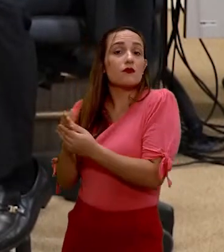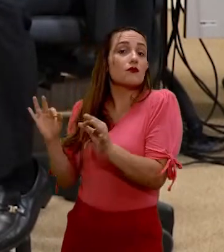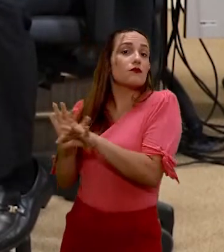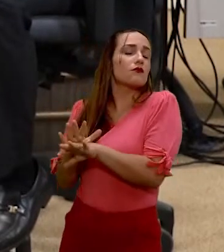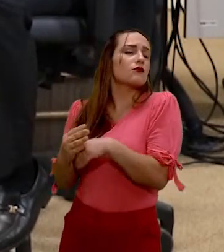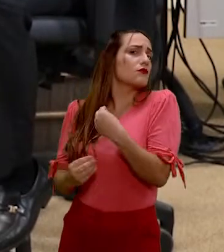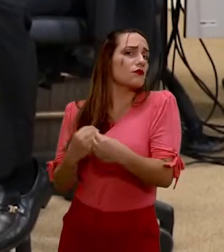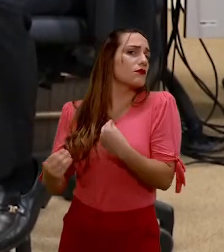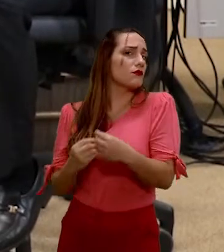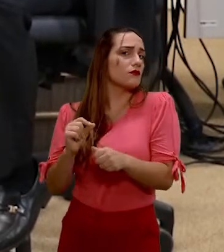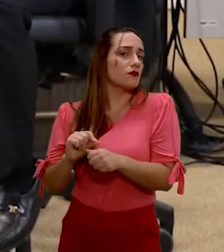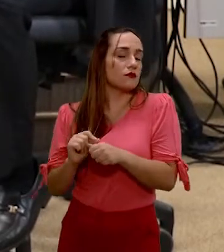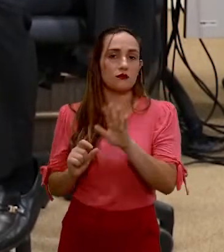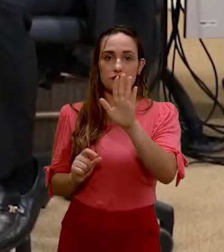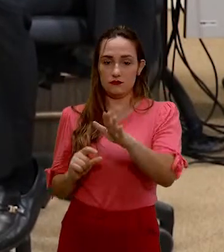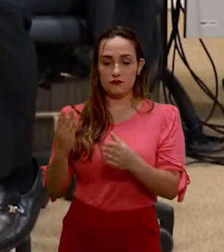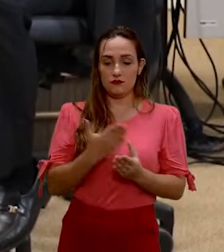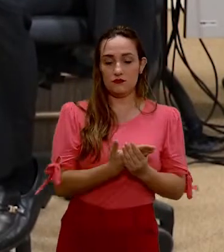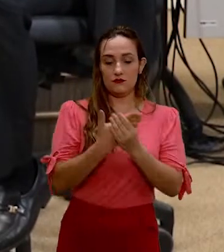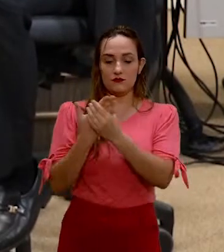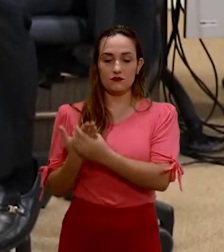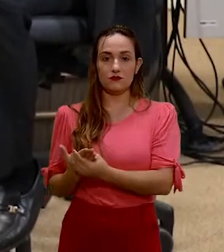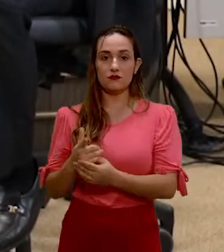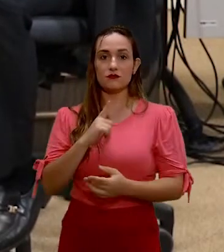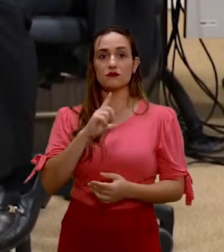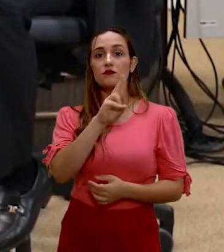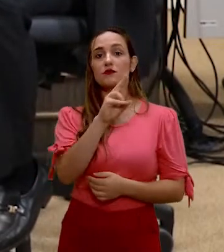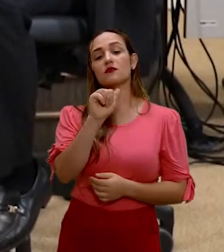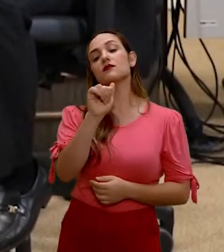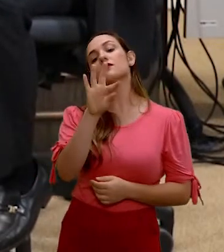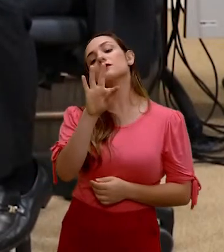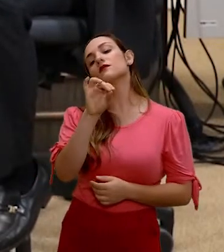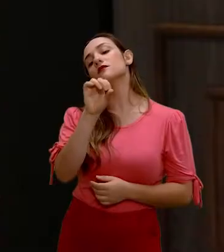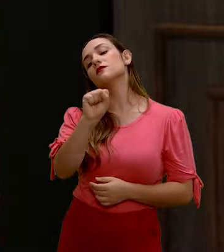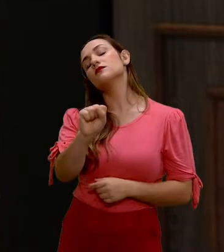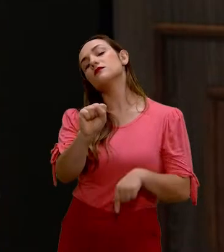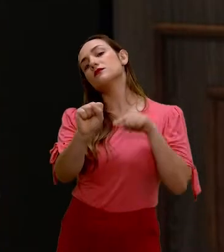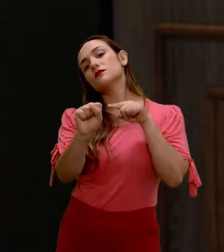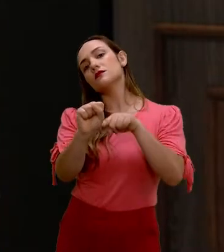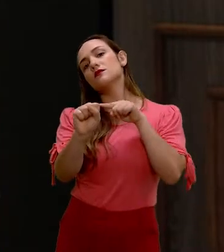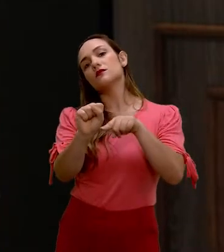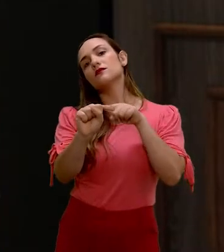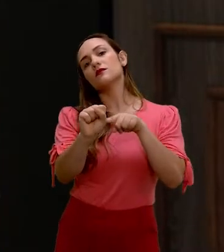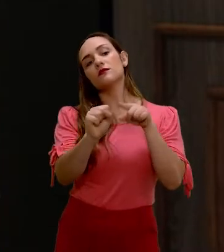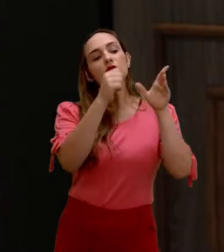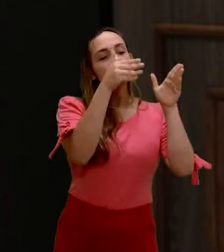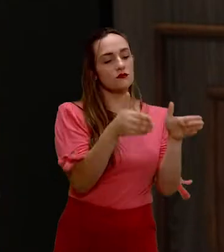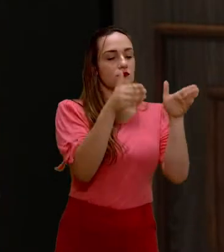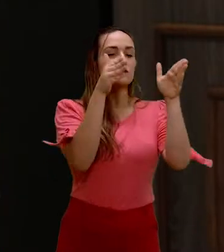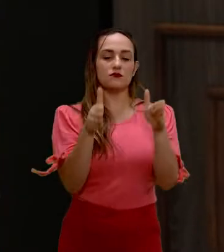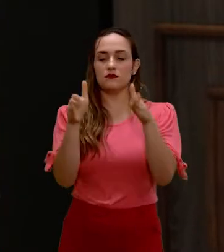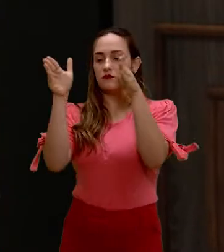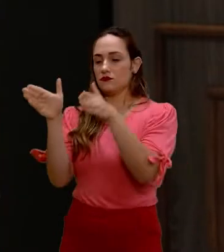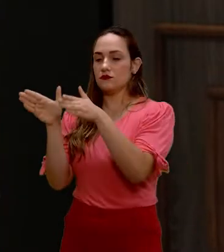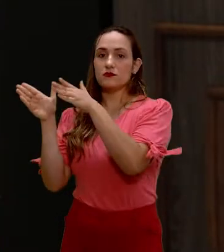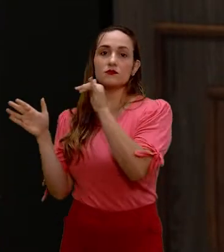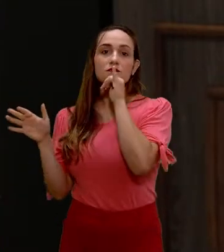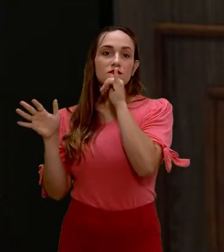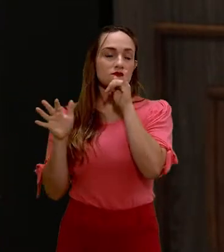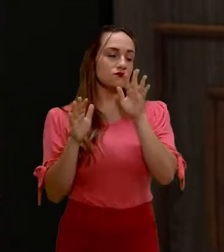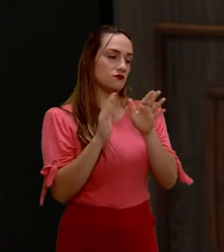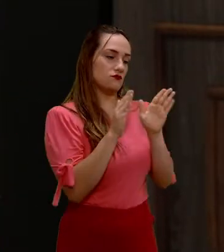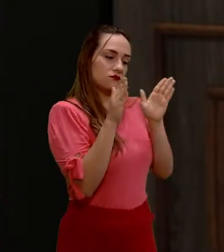ele tem formas de caminhar, ele tem atos. Então, quando se ingressa com a